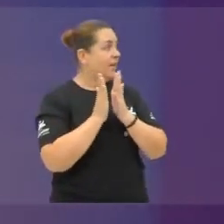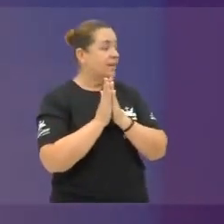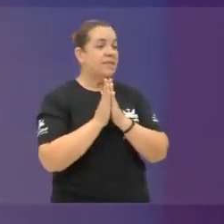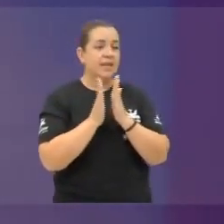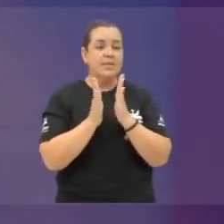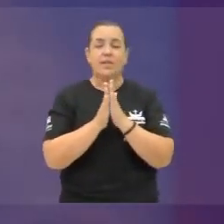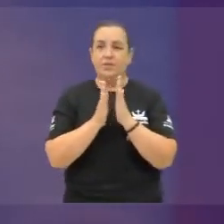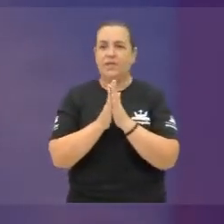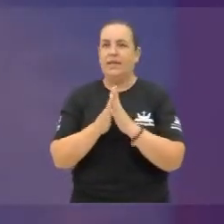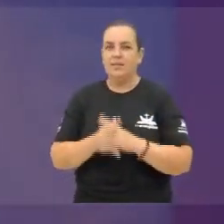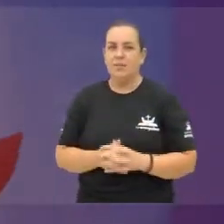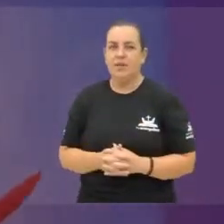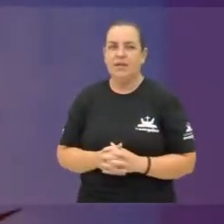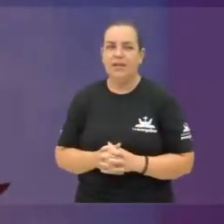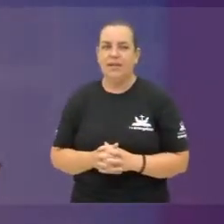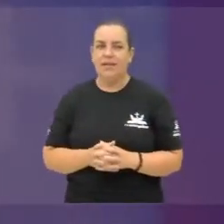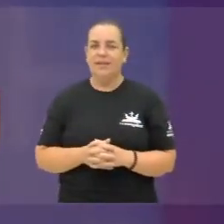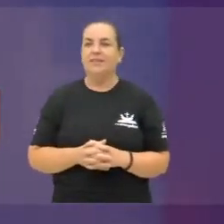forma especial.